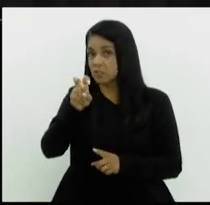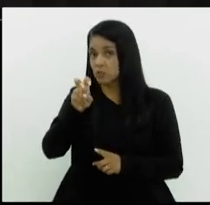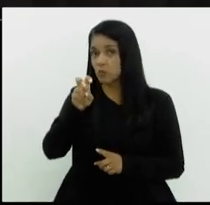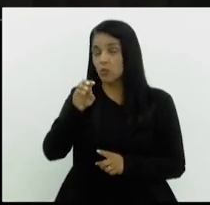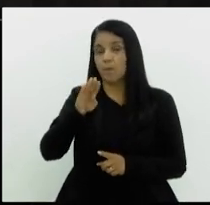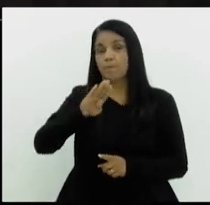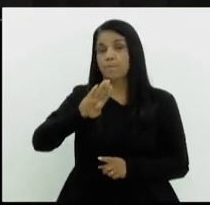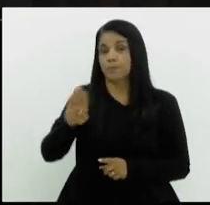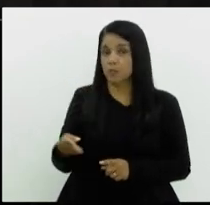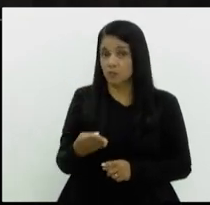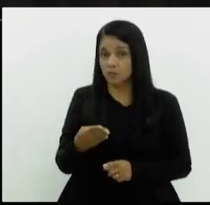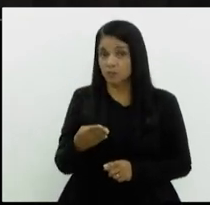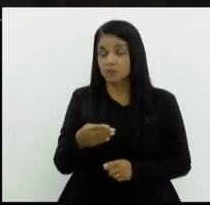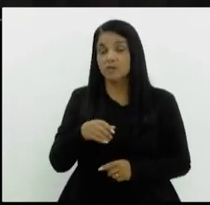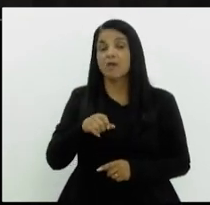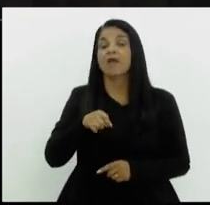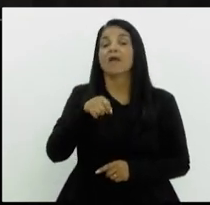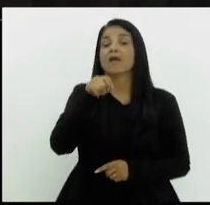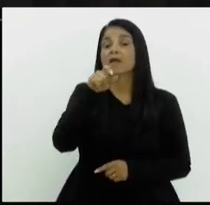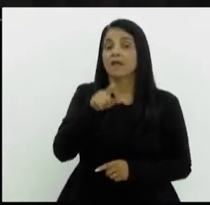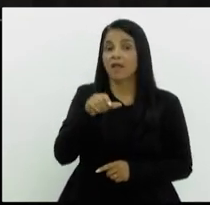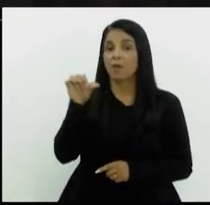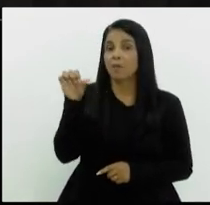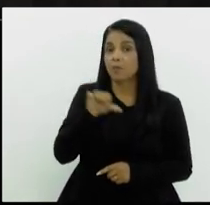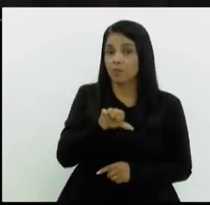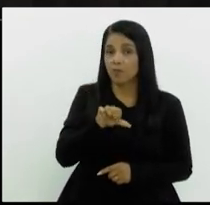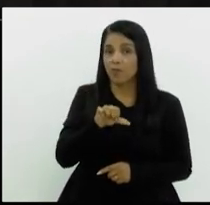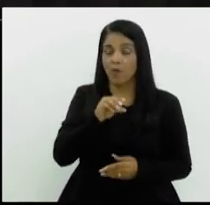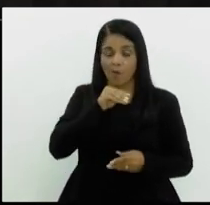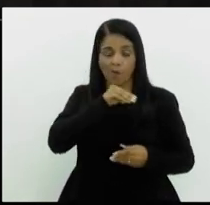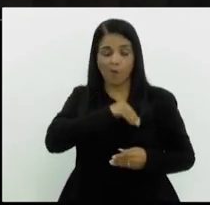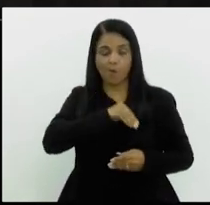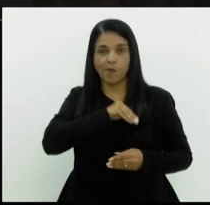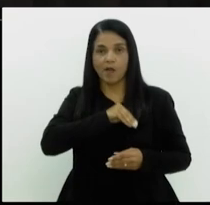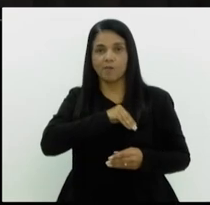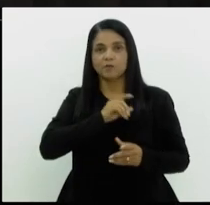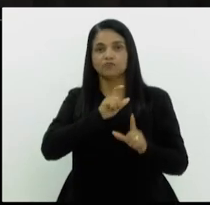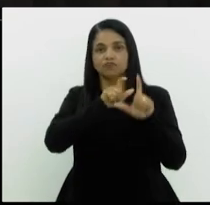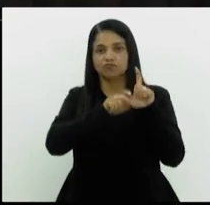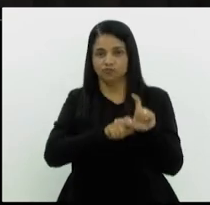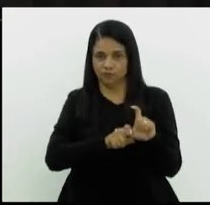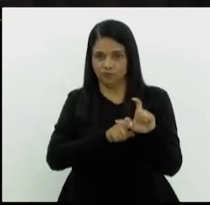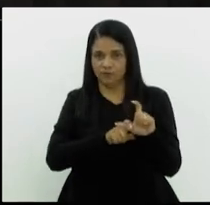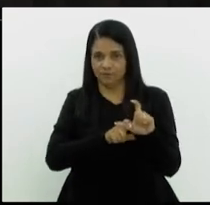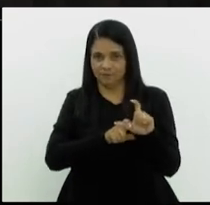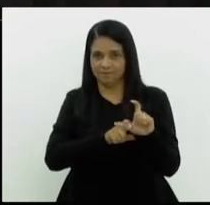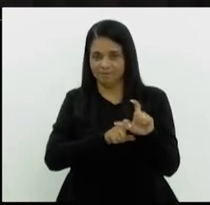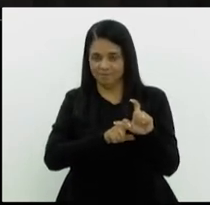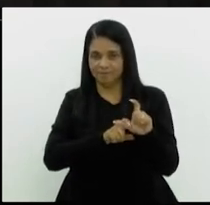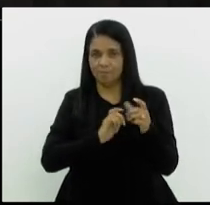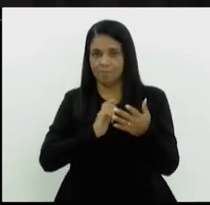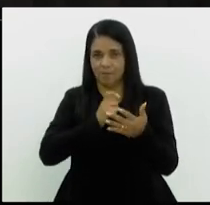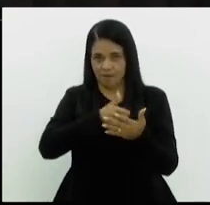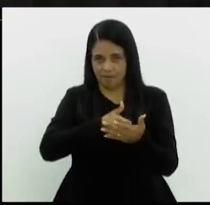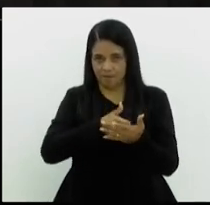qual é o maior vilão? Pagamento da dívida. Para